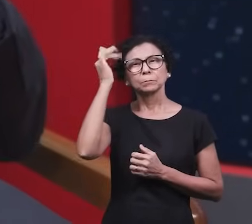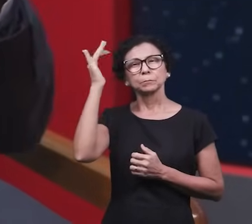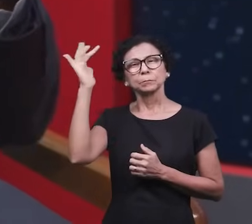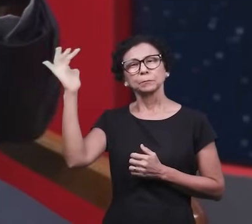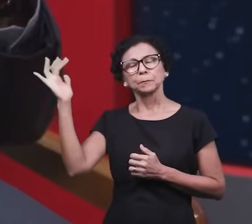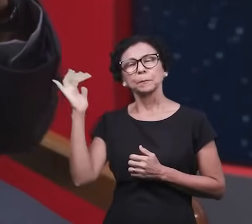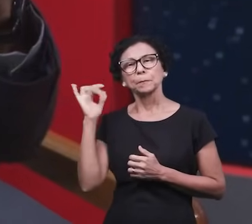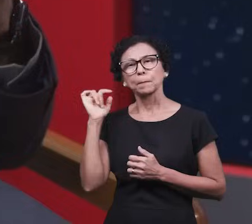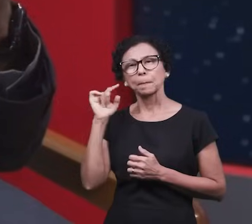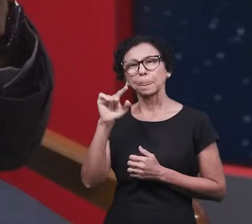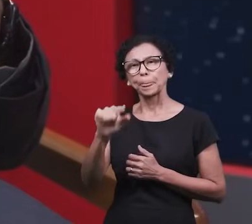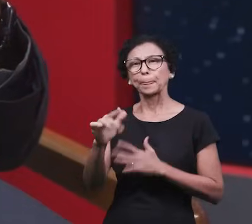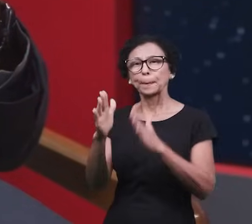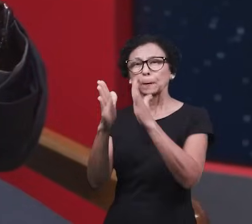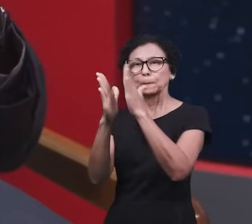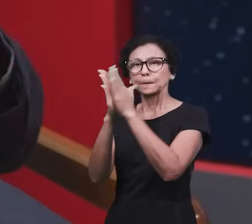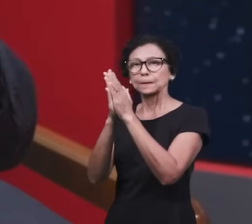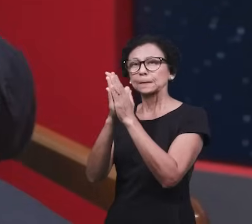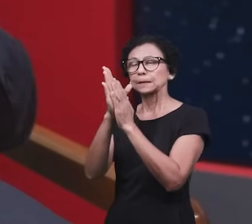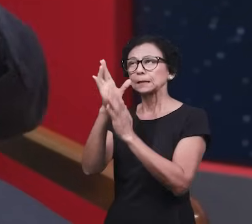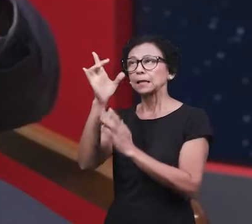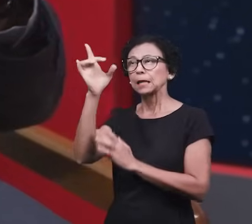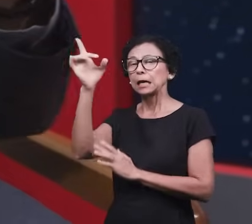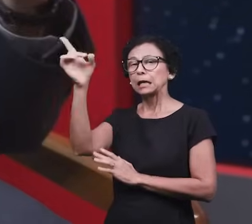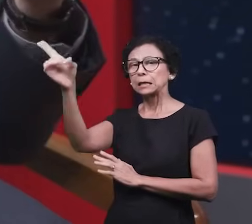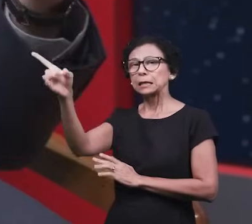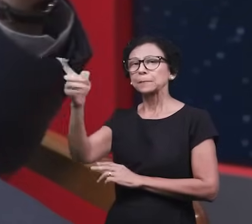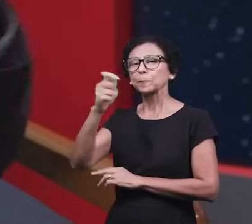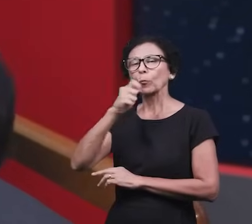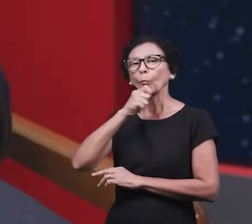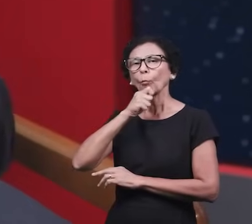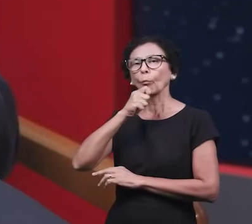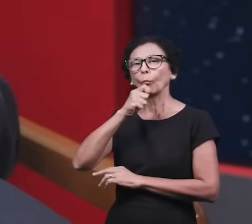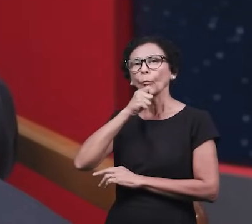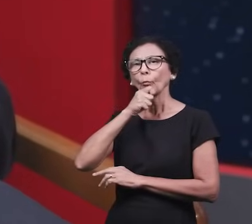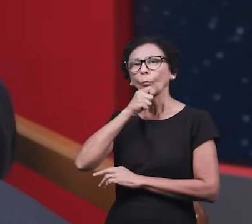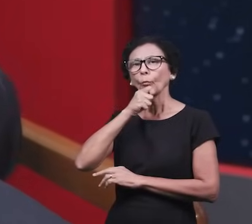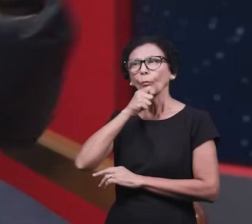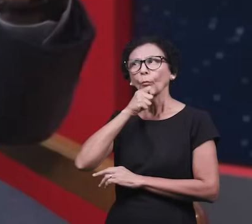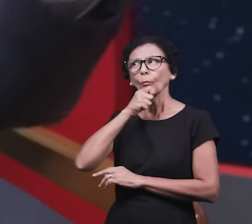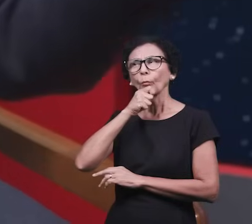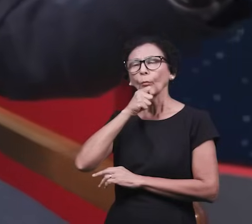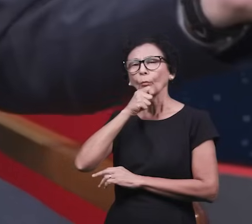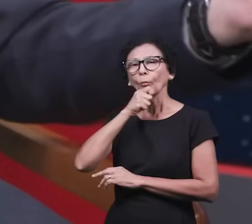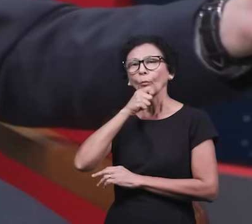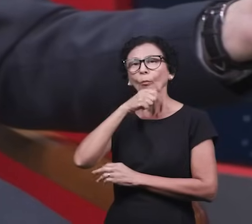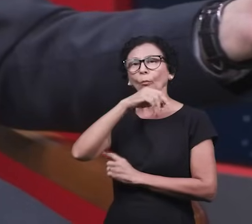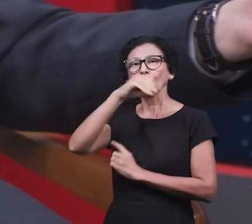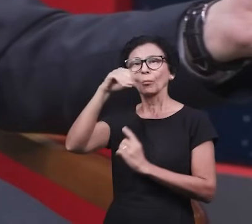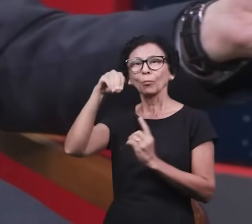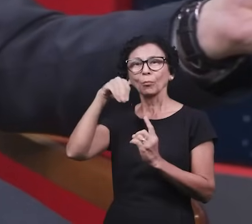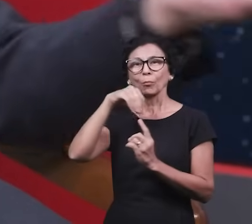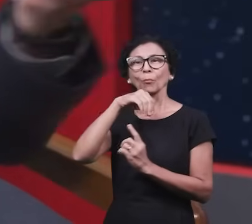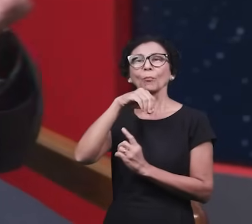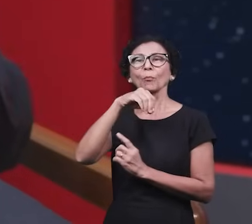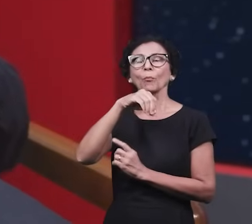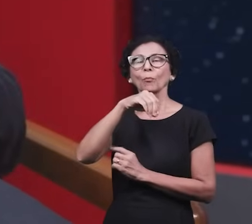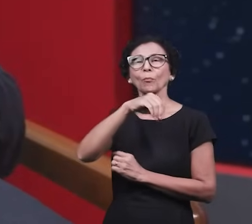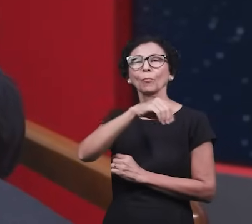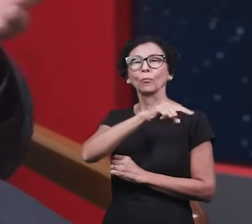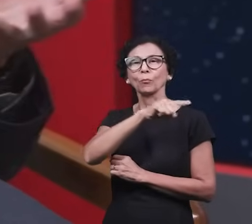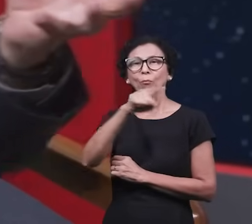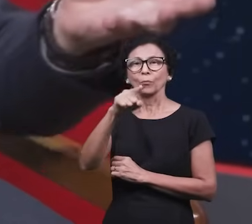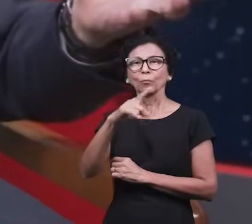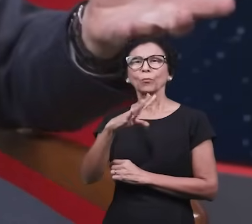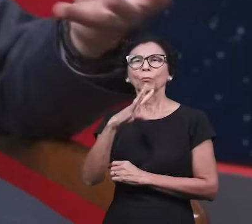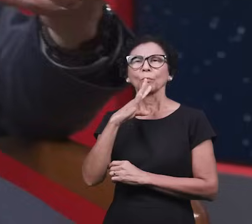na busca por Deus sem essas riquezas. Para aqueles que já conhecem esse